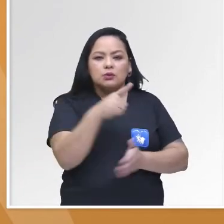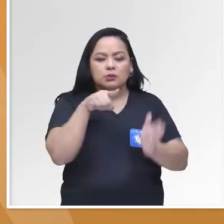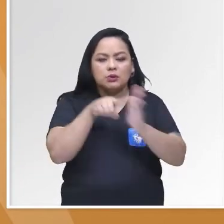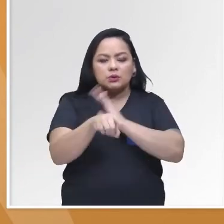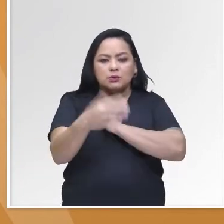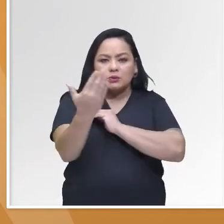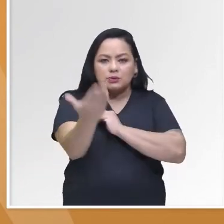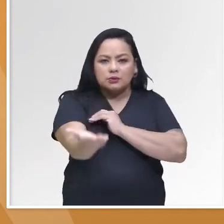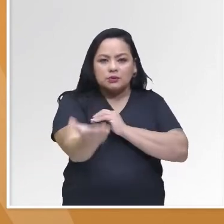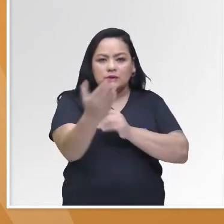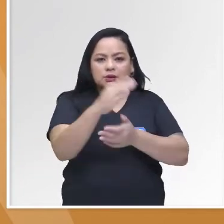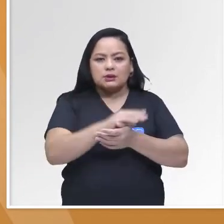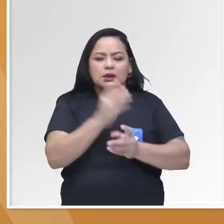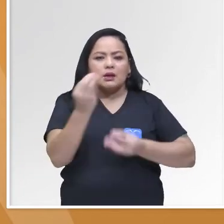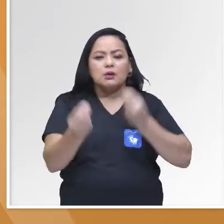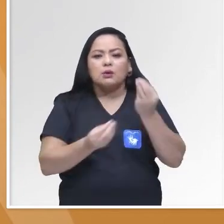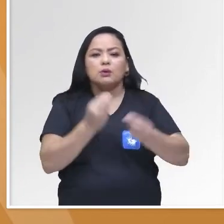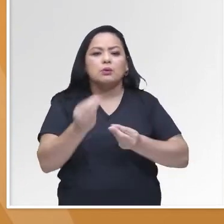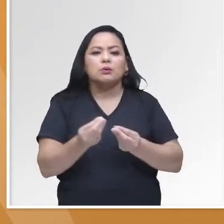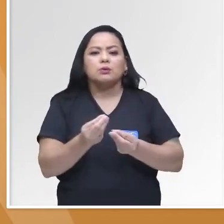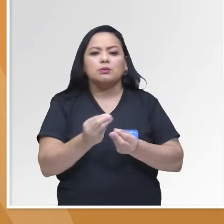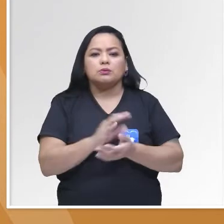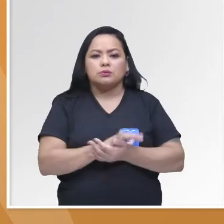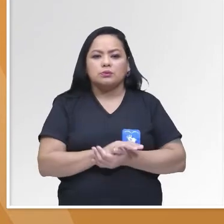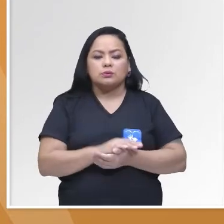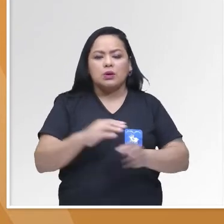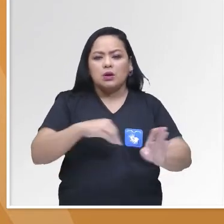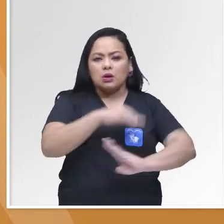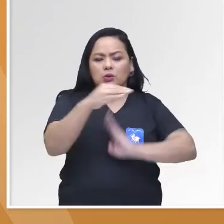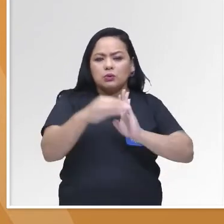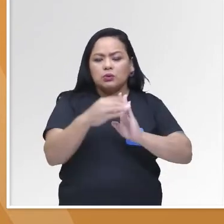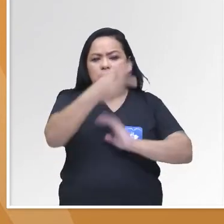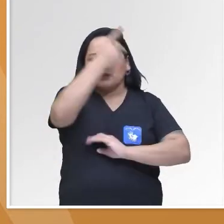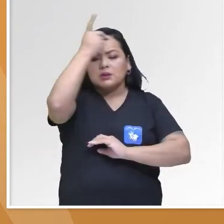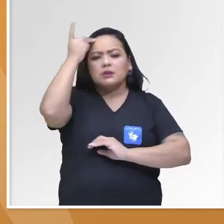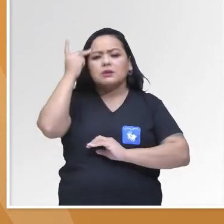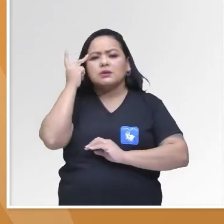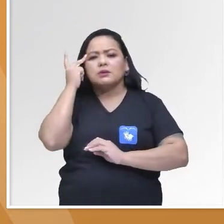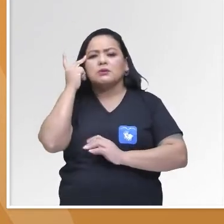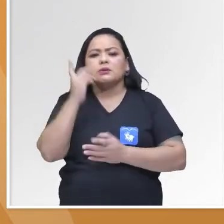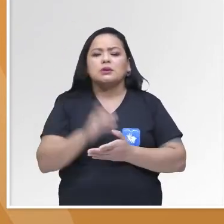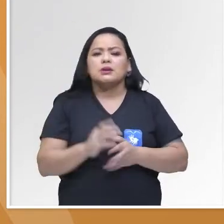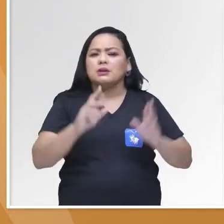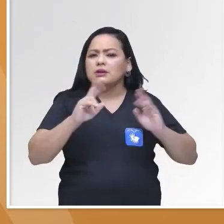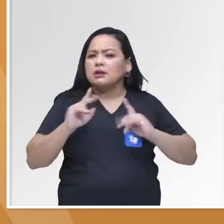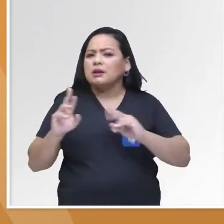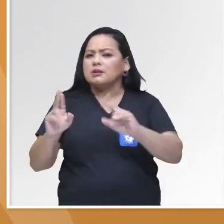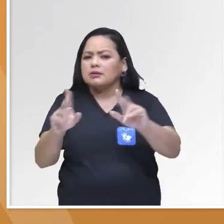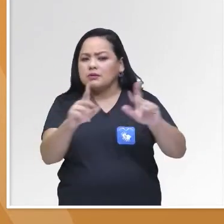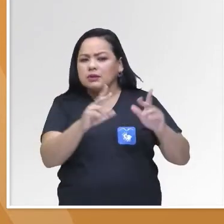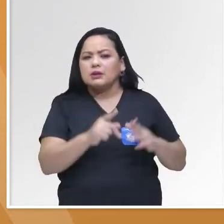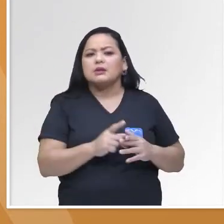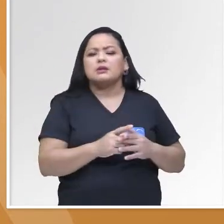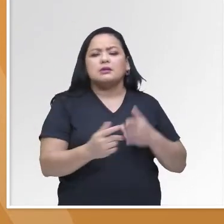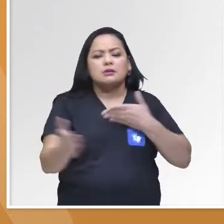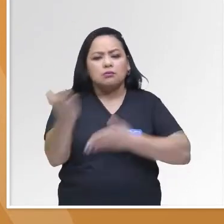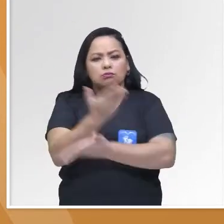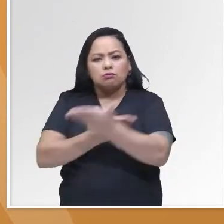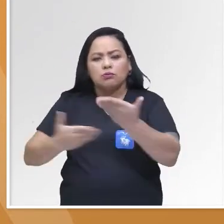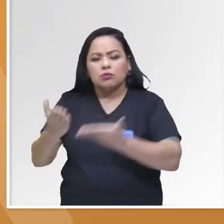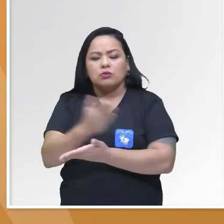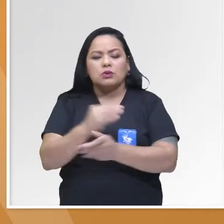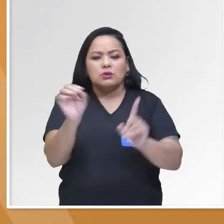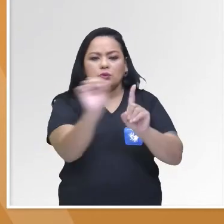para você como fica todas essas pessoas em suas diferenças convivendo em